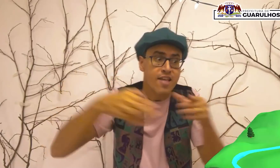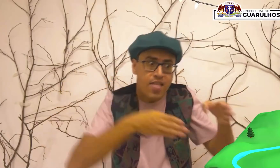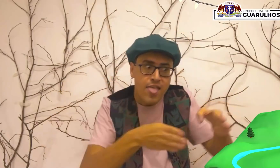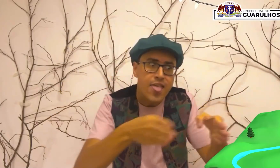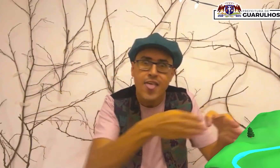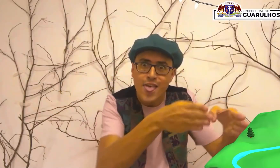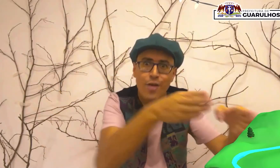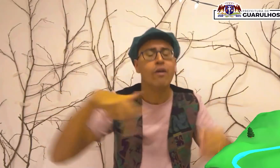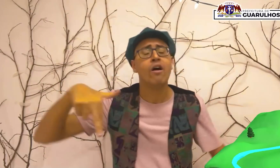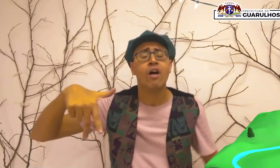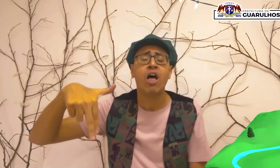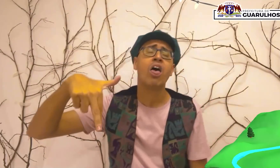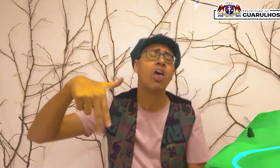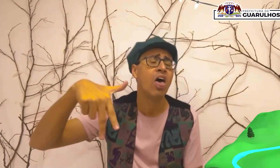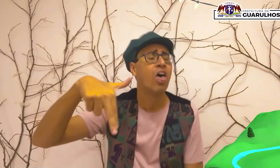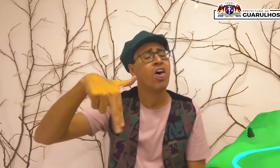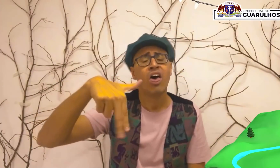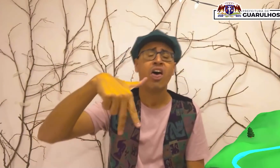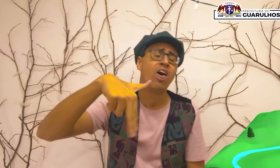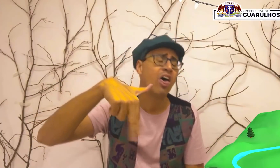riozinho.